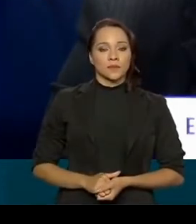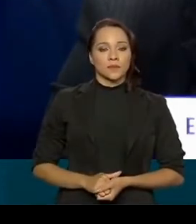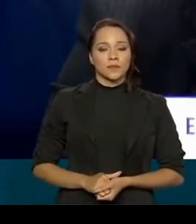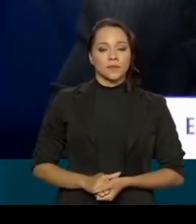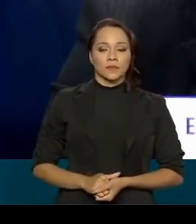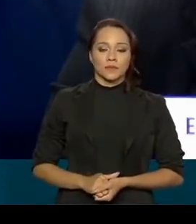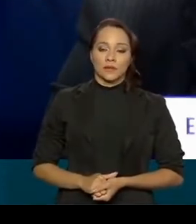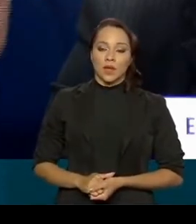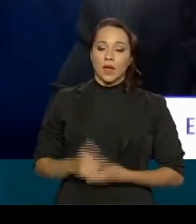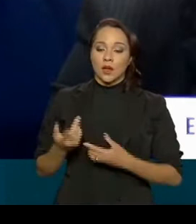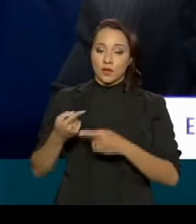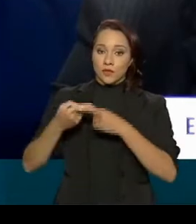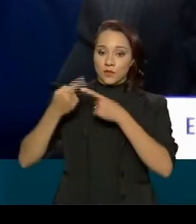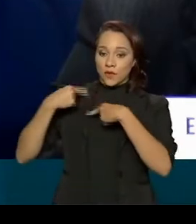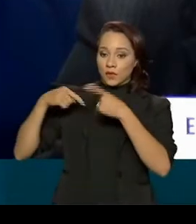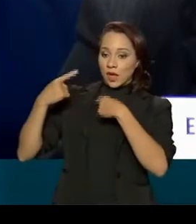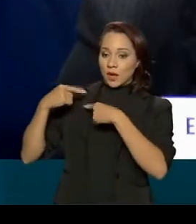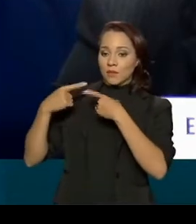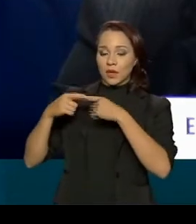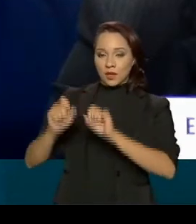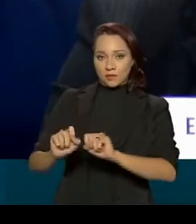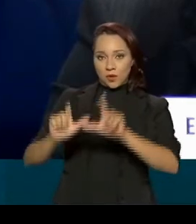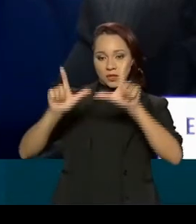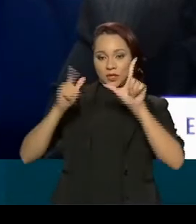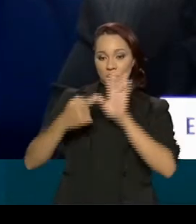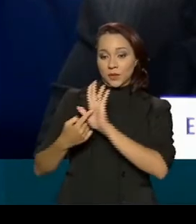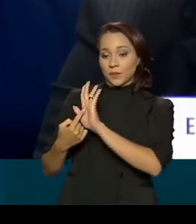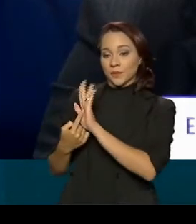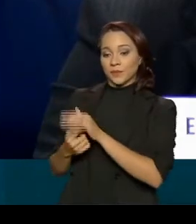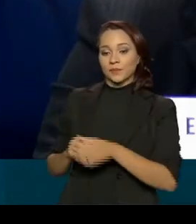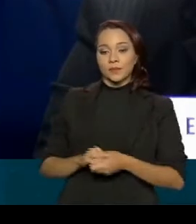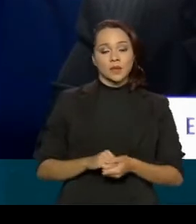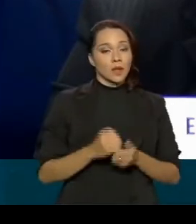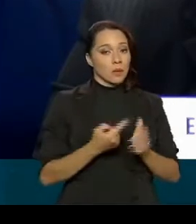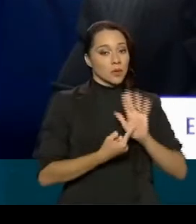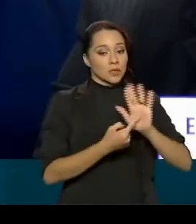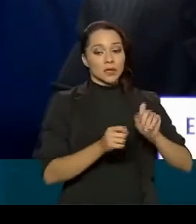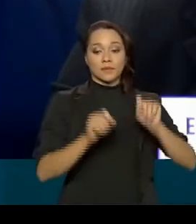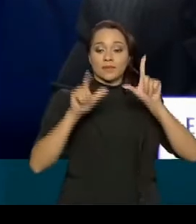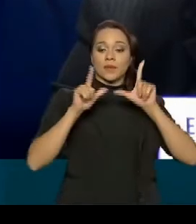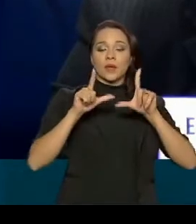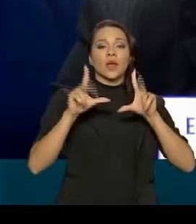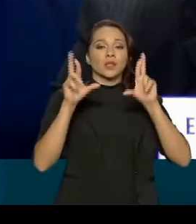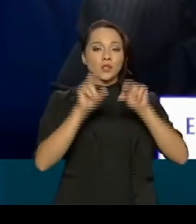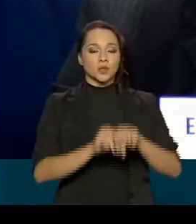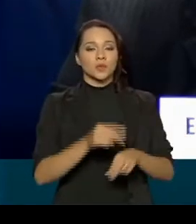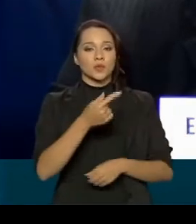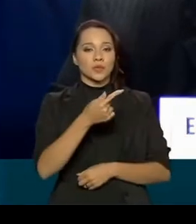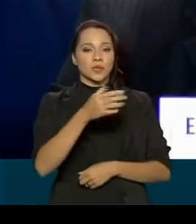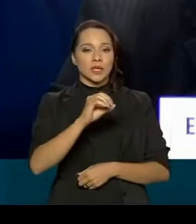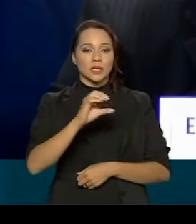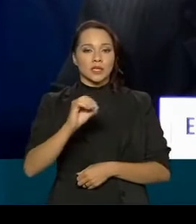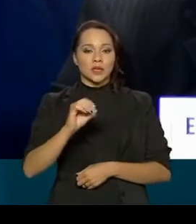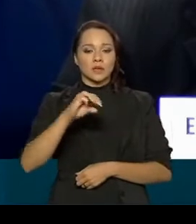Eu vou voltar aqui, que é o que está sendo projetado aqui. Então, esse aí é o resumo dos 700